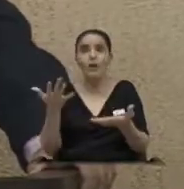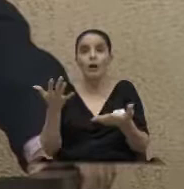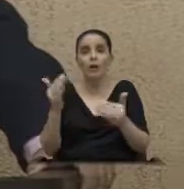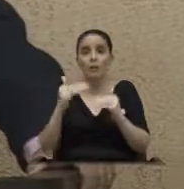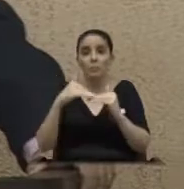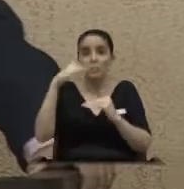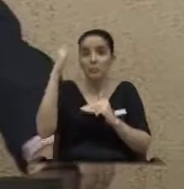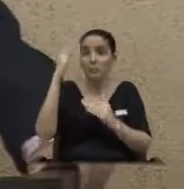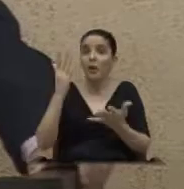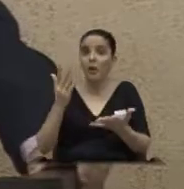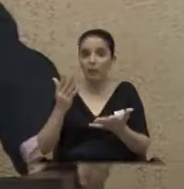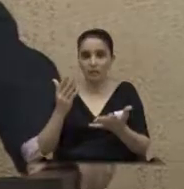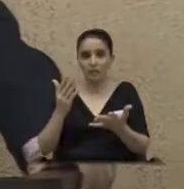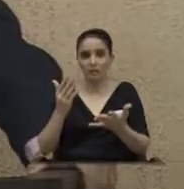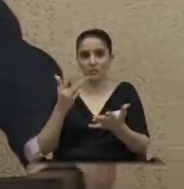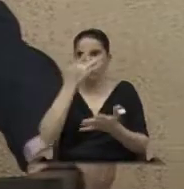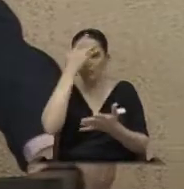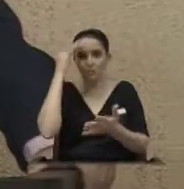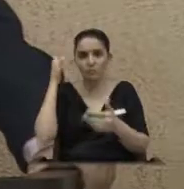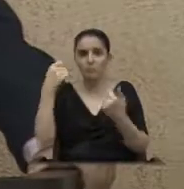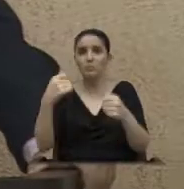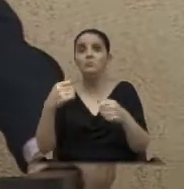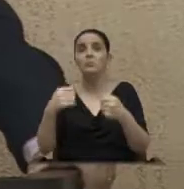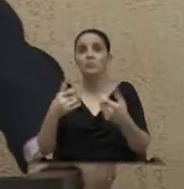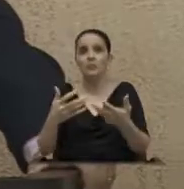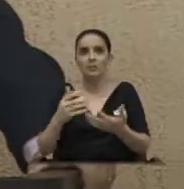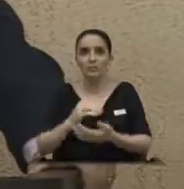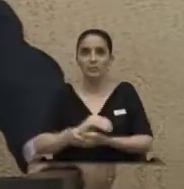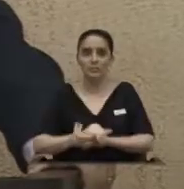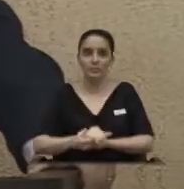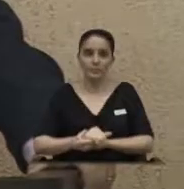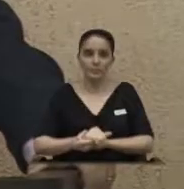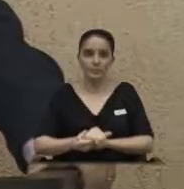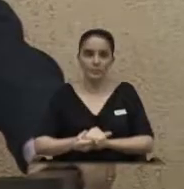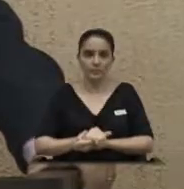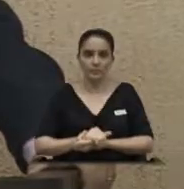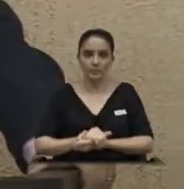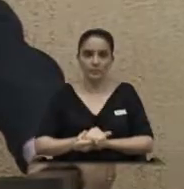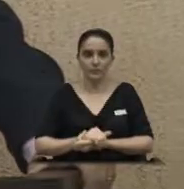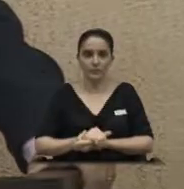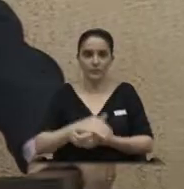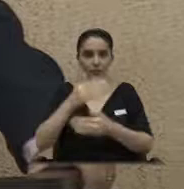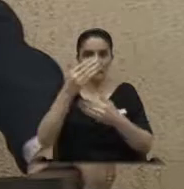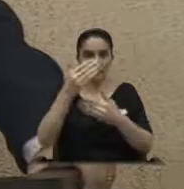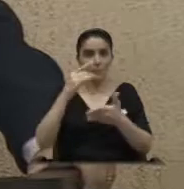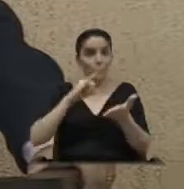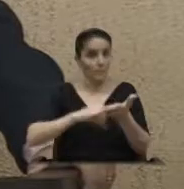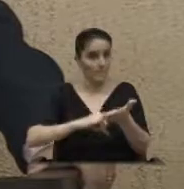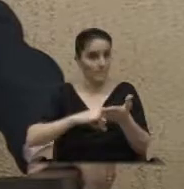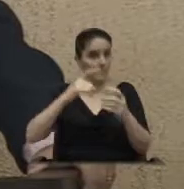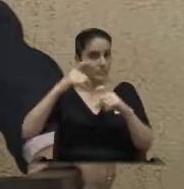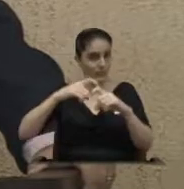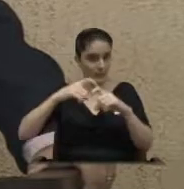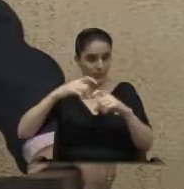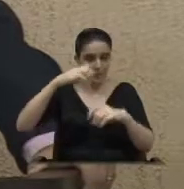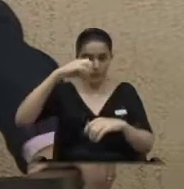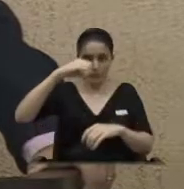mais as pessoas vão precisar. O laudo do médico de 90